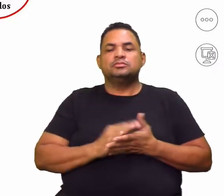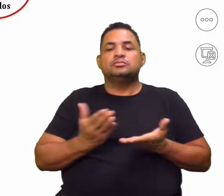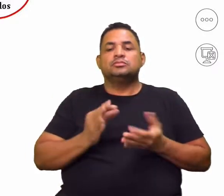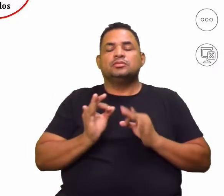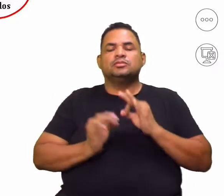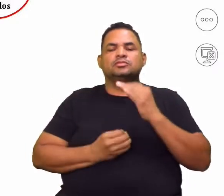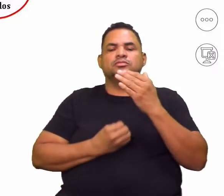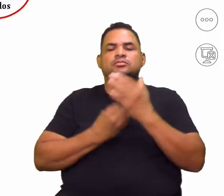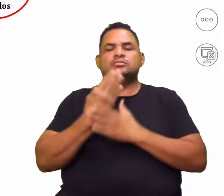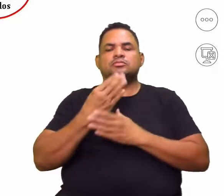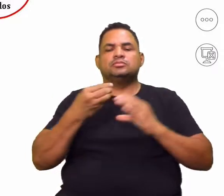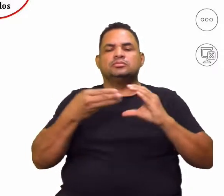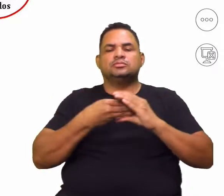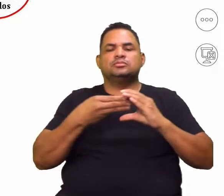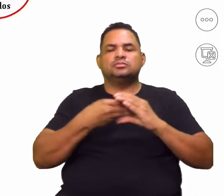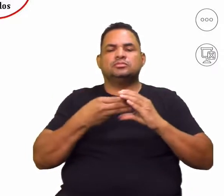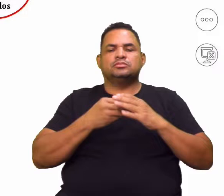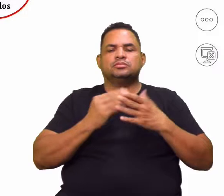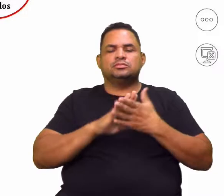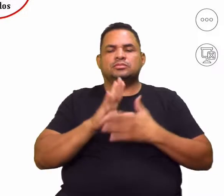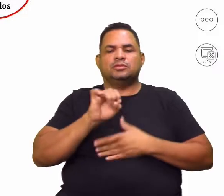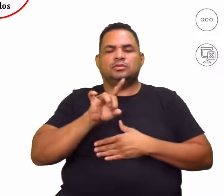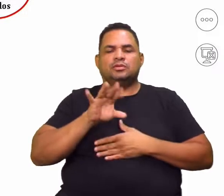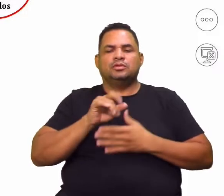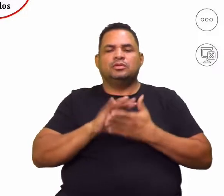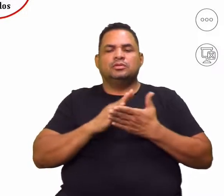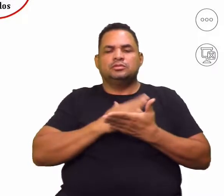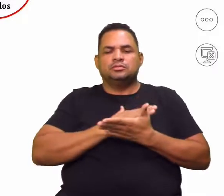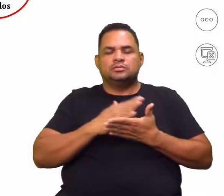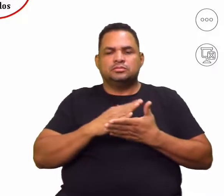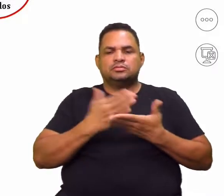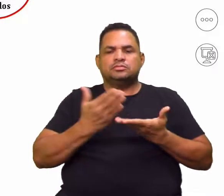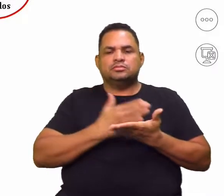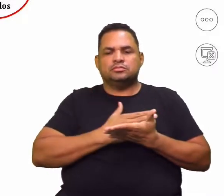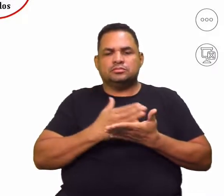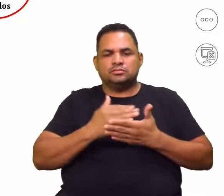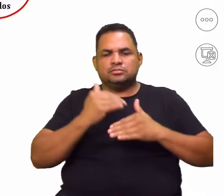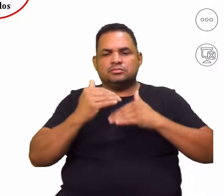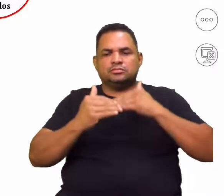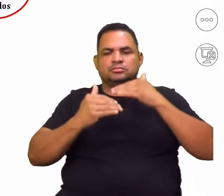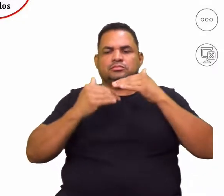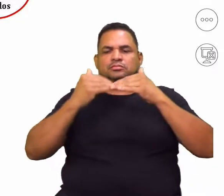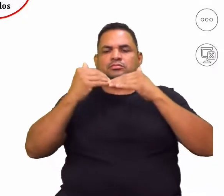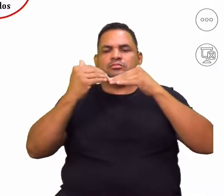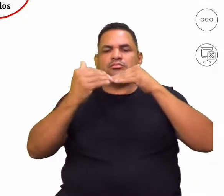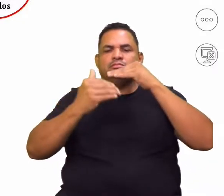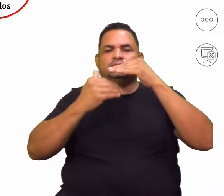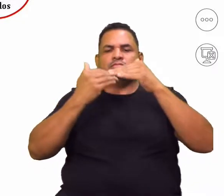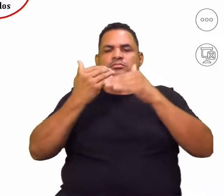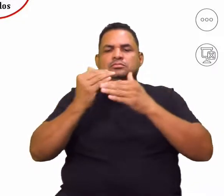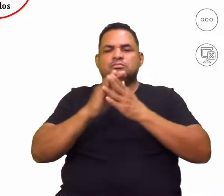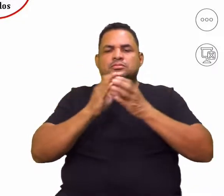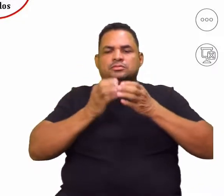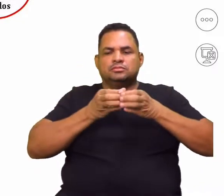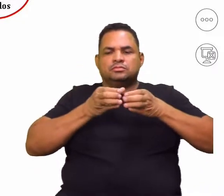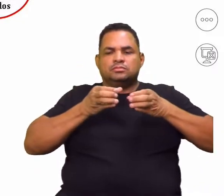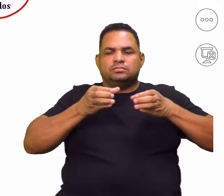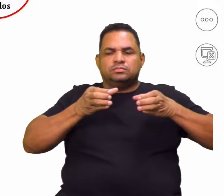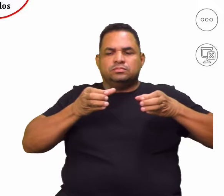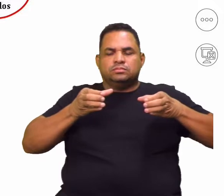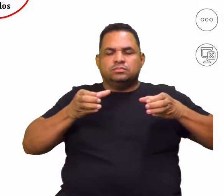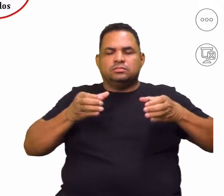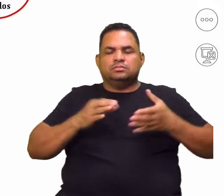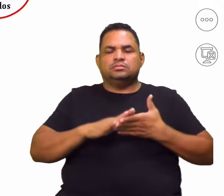formou a célula ovo ou zigoto que nós chamamos. E aí, parte daí, vai começar o desenvolvimento embrionário desse indivíduo, que no caso